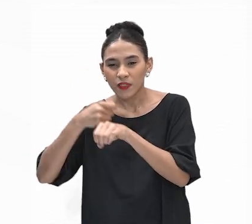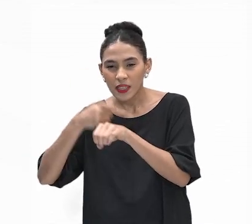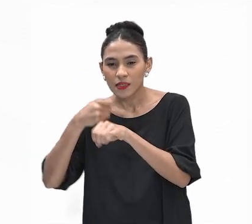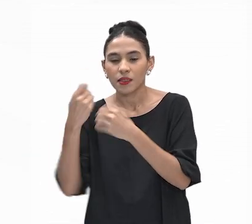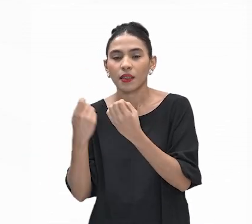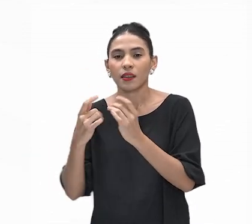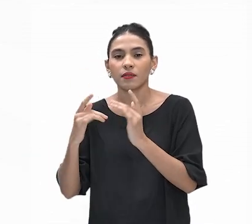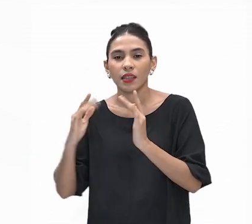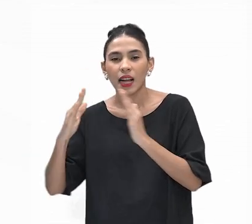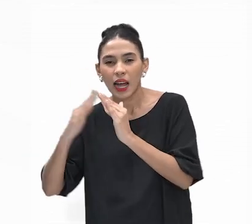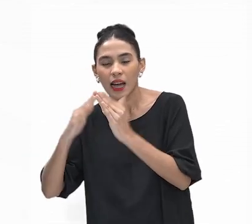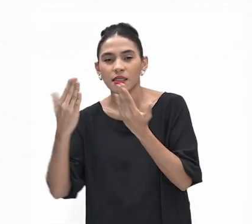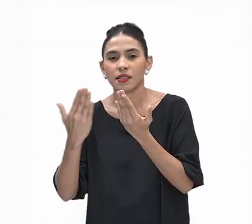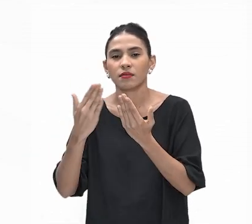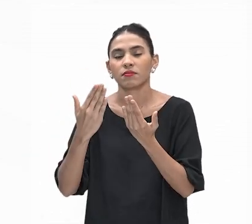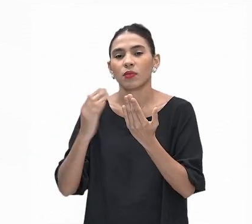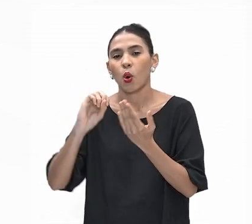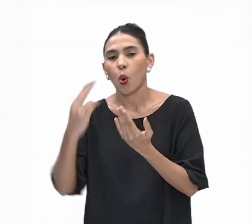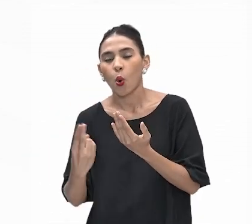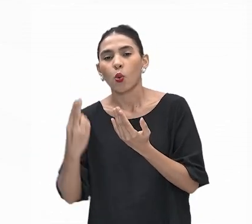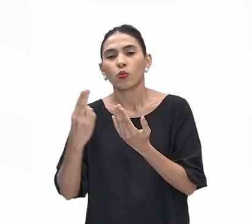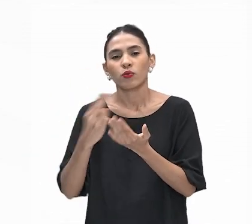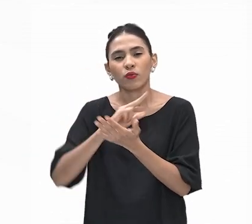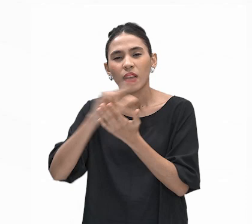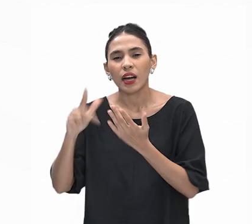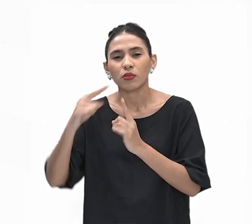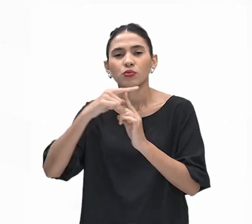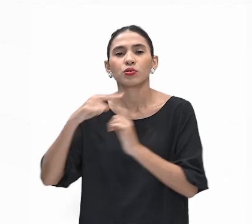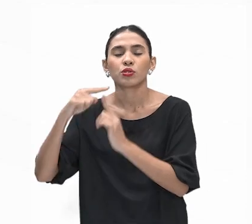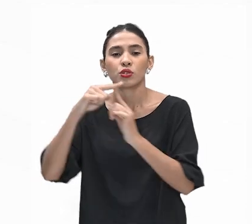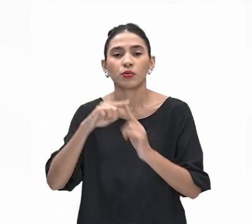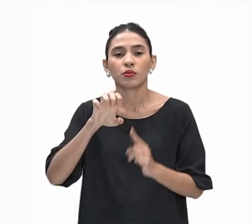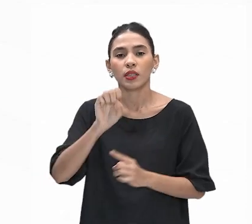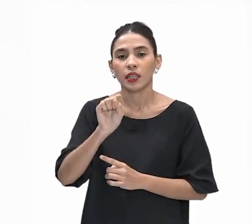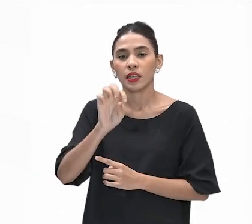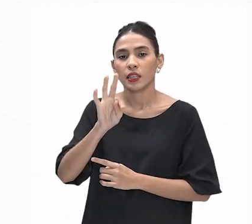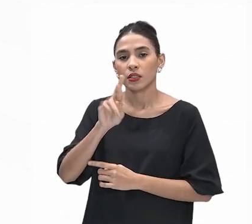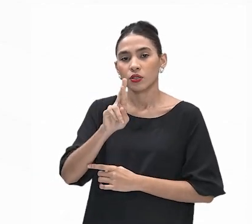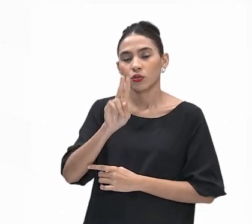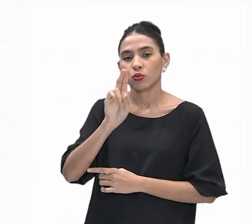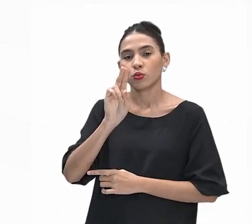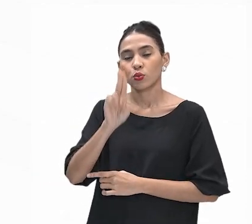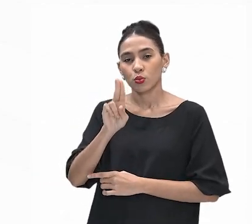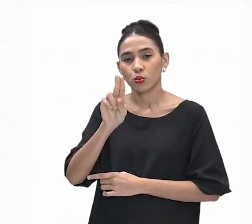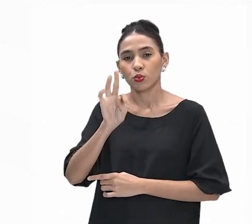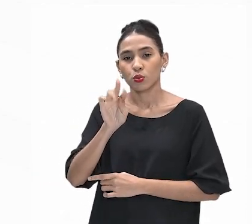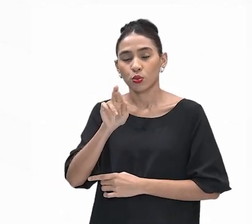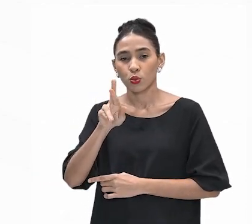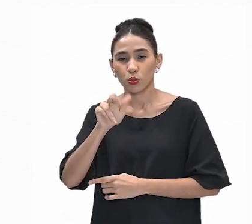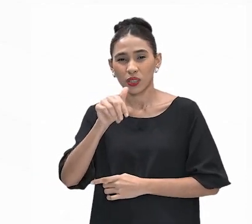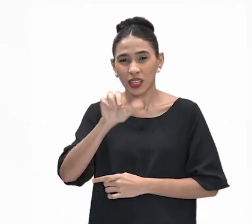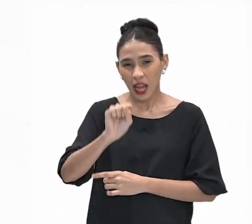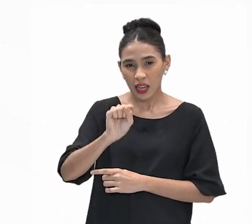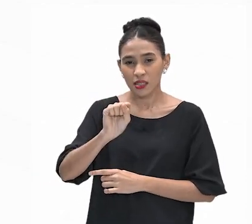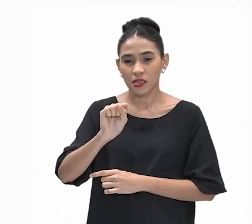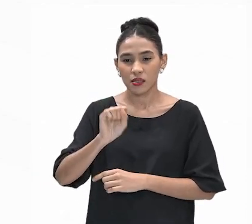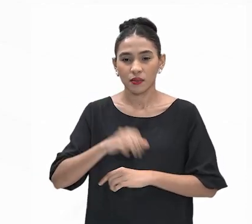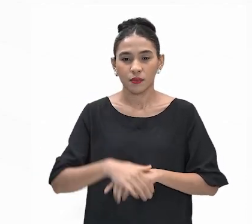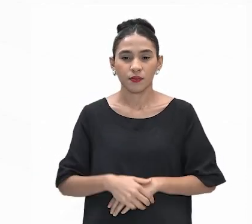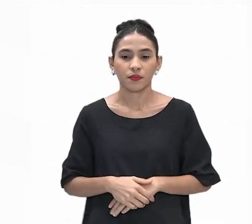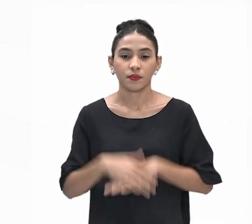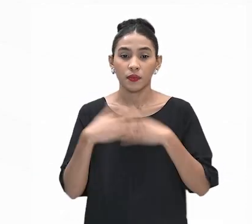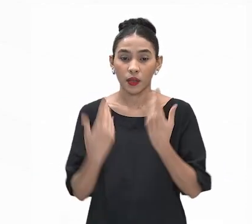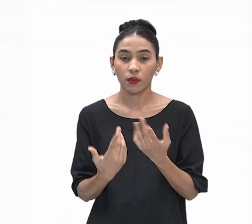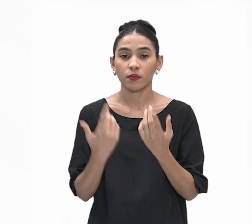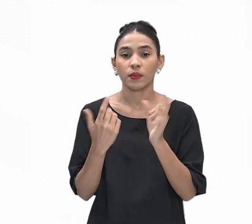ser representados vários tipos de quê? De espetáculos, certo? Então, essa palavra teatro,